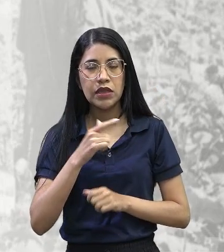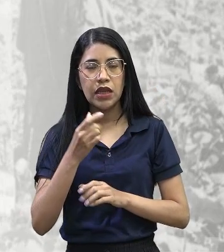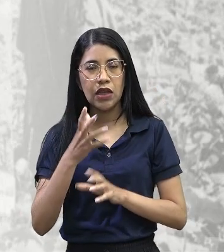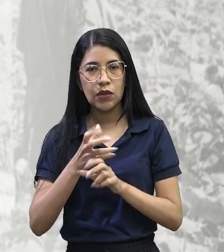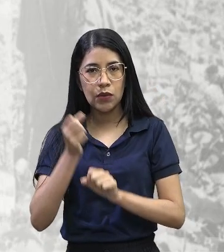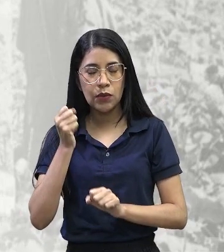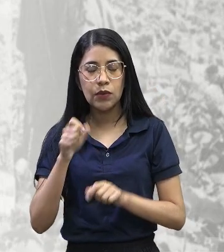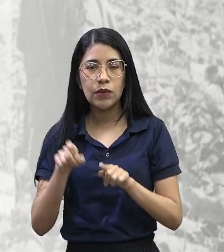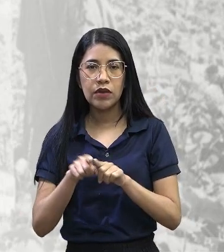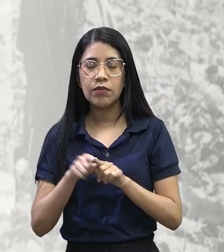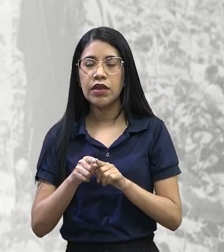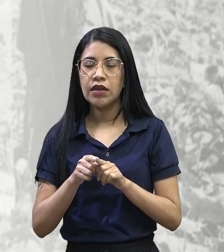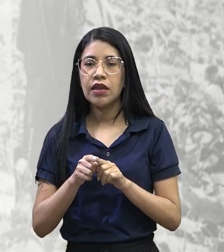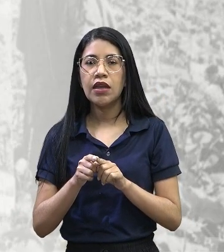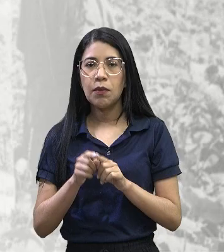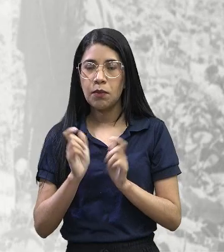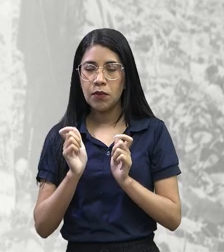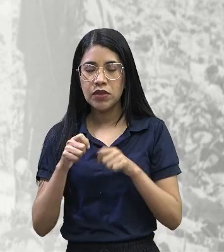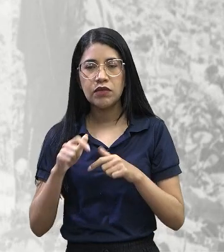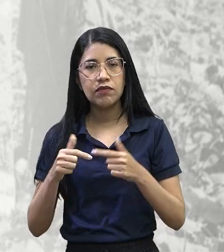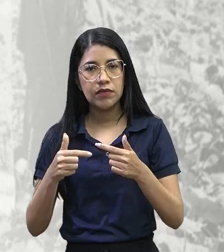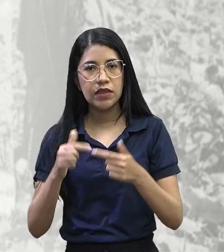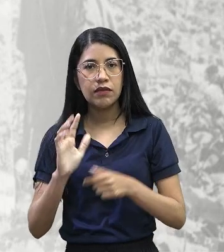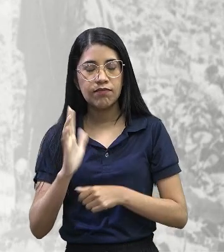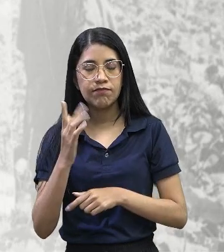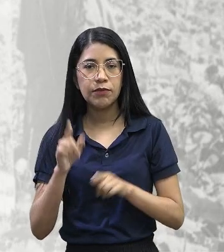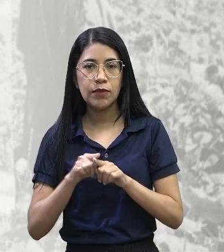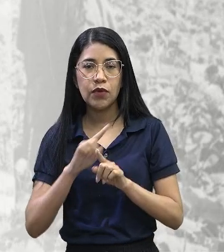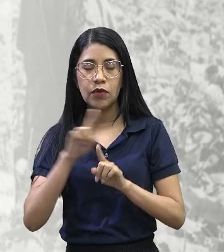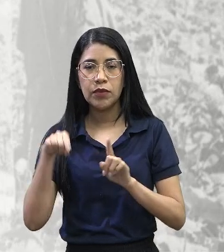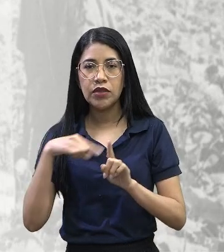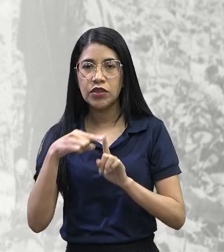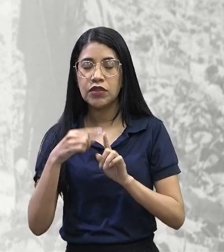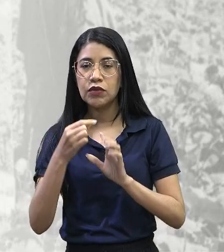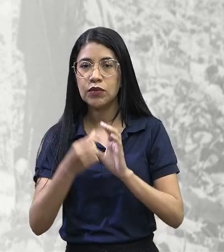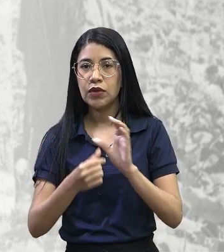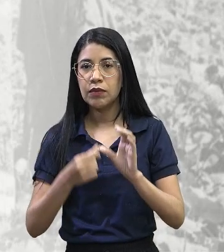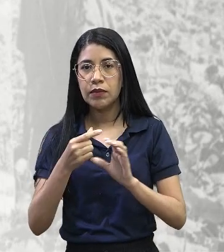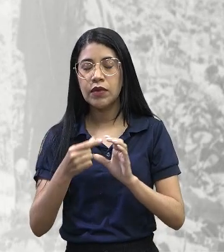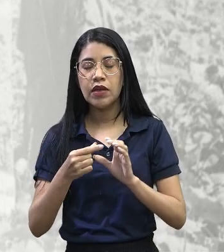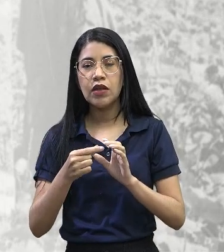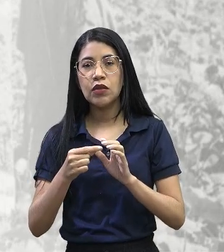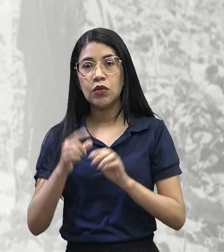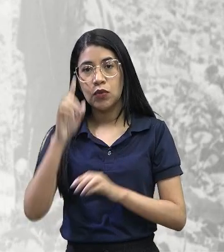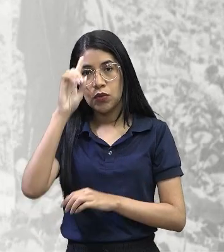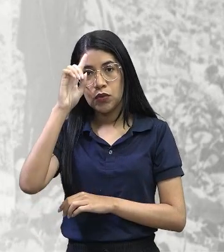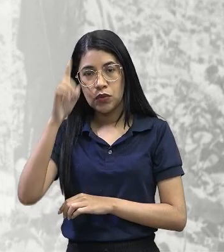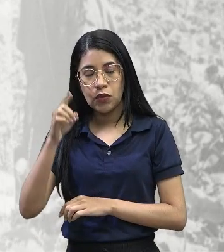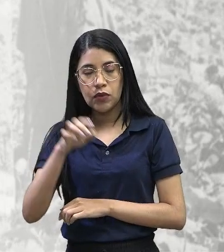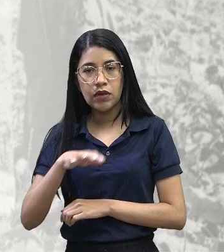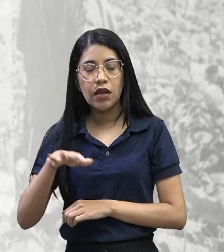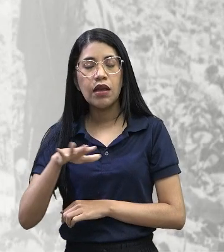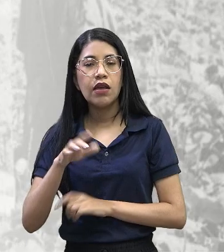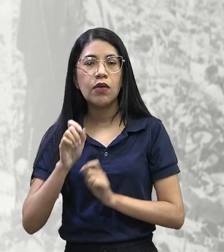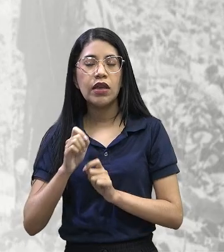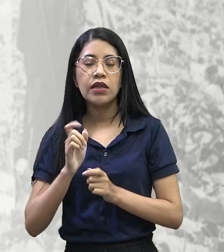obviamente ele iria fazer isso. Porque o objetivo do capitalista, o objetivo do patrão é sempre lucrar cada vez mais.